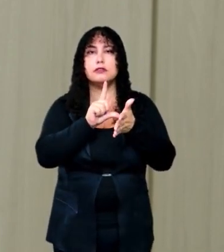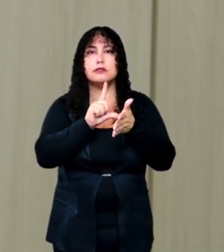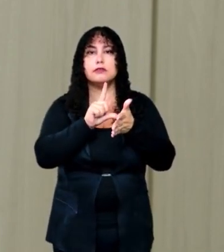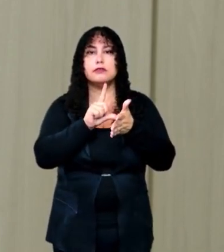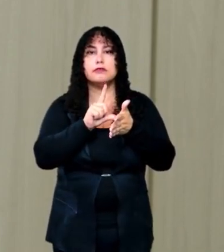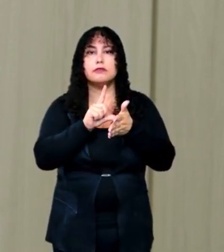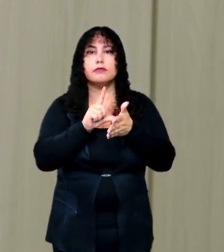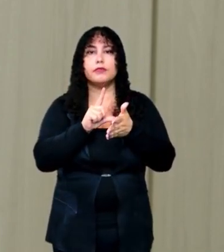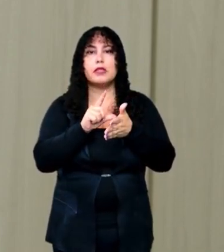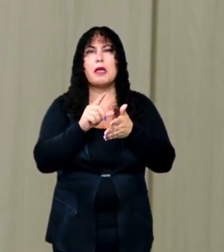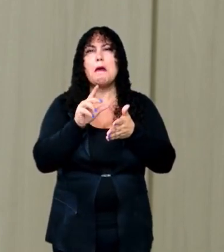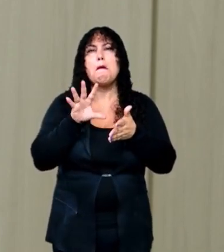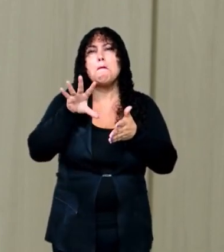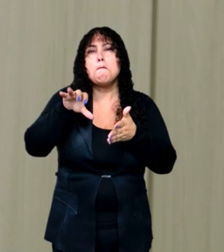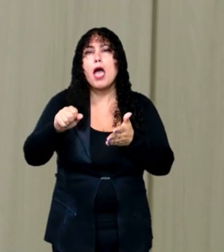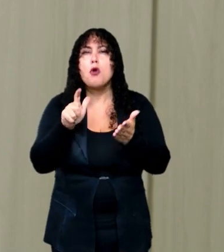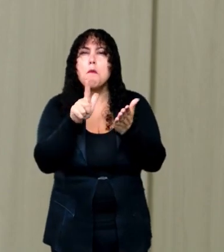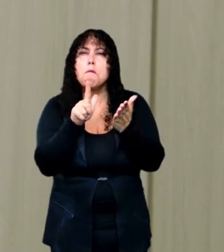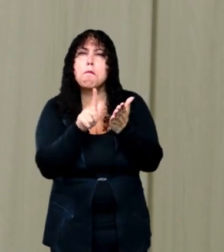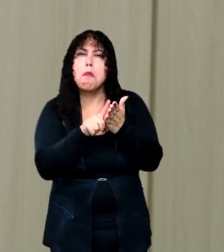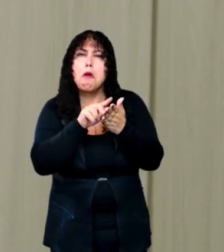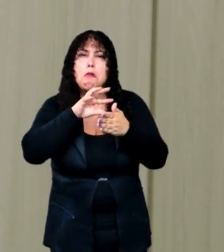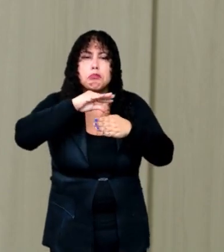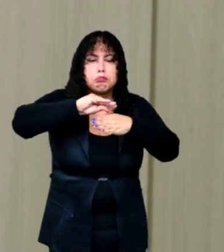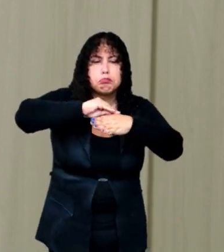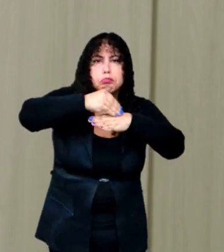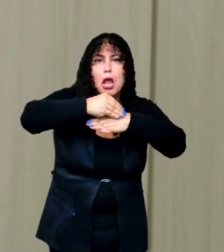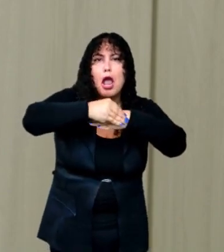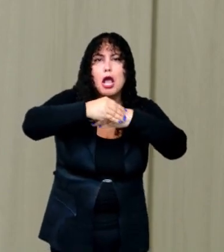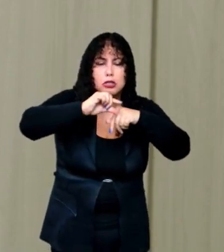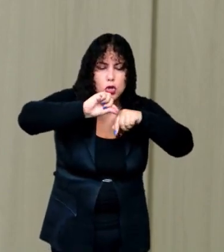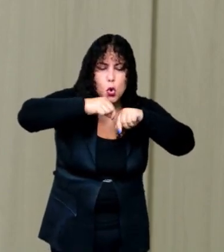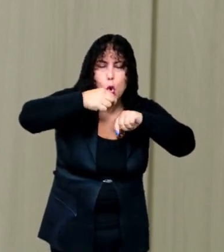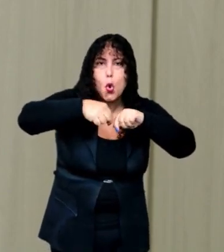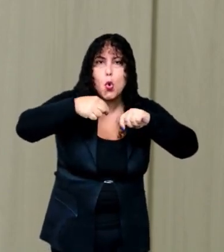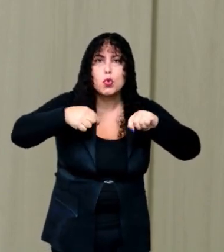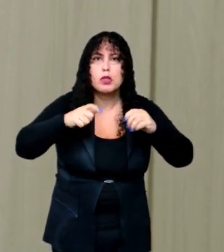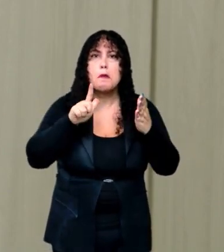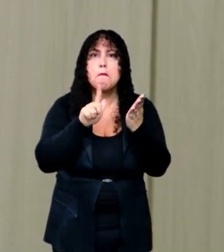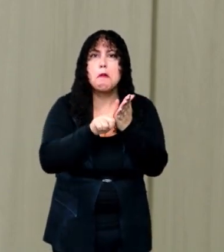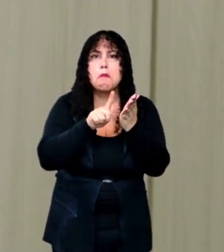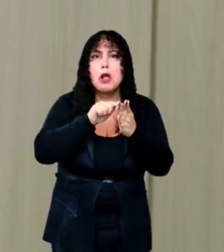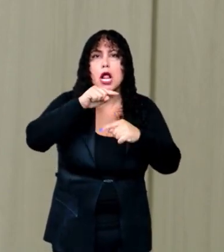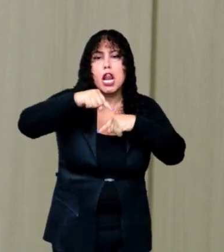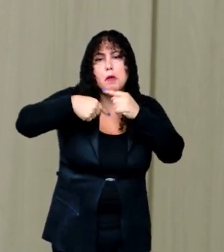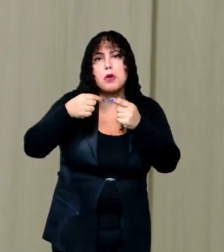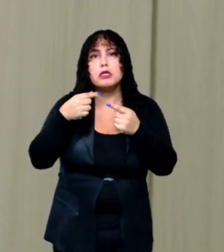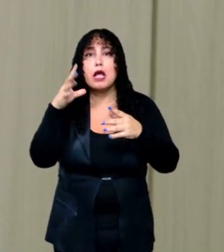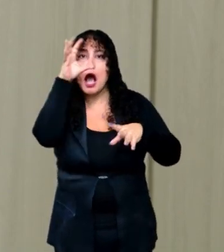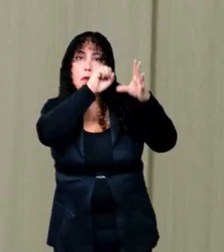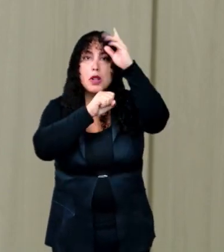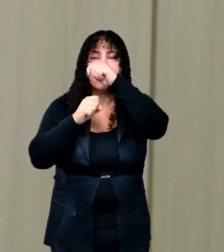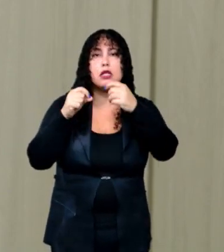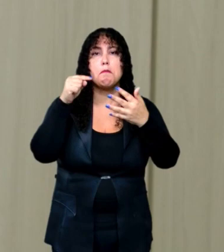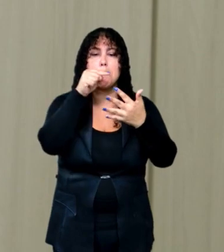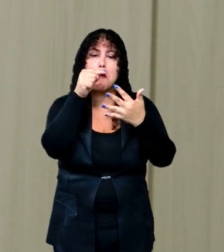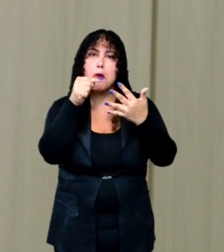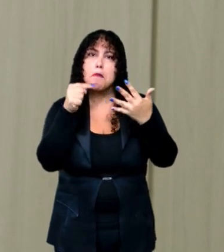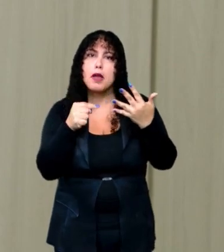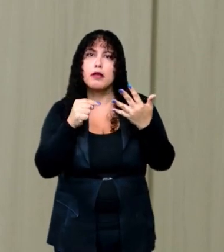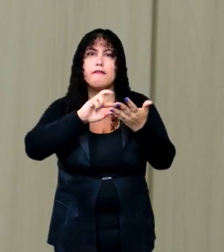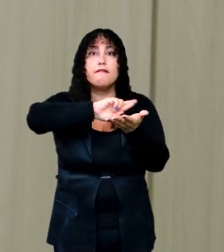um paninho e eles vão aprendendo a suturar em panos, né? Para aprender a fazer os pontos. Enfim, tem vários